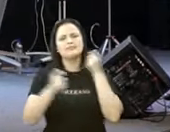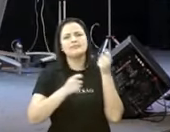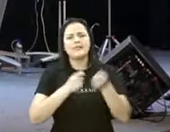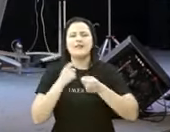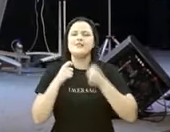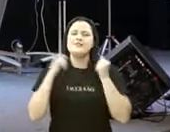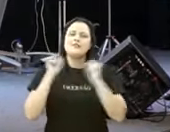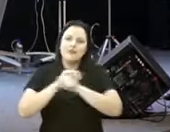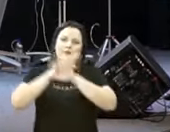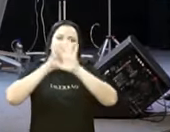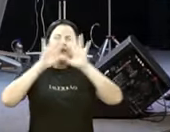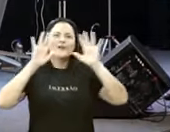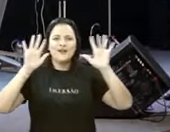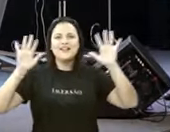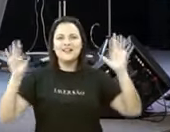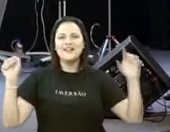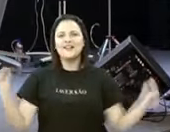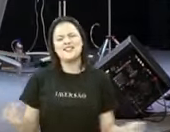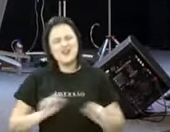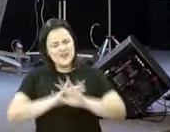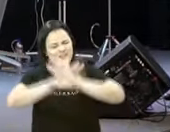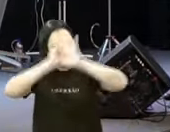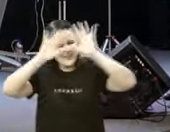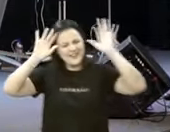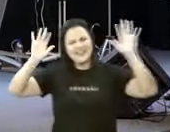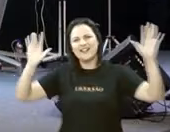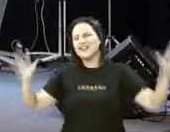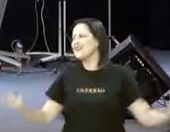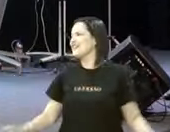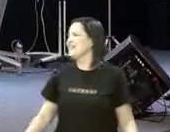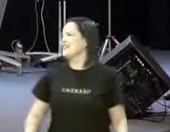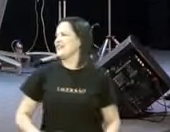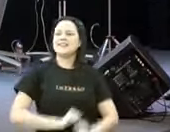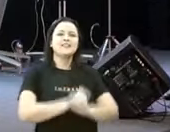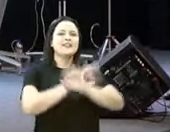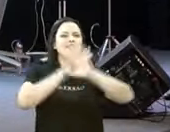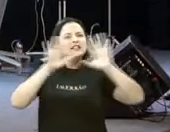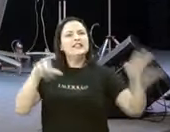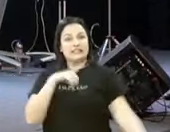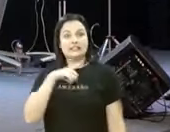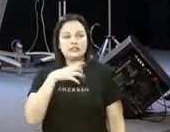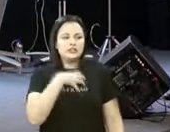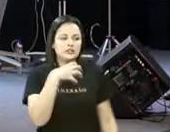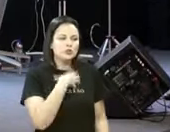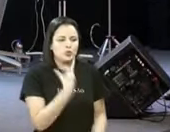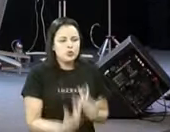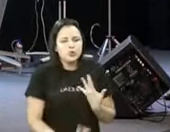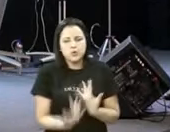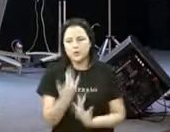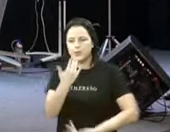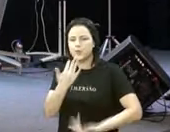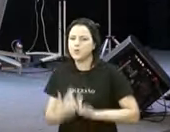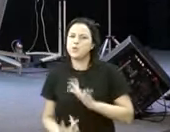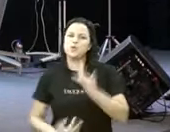Oh glória. Oh glória, oh glória. Tem fogo de Deus nesse altar. Oh glória,